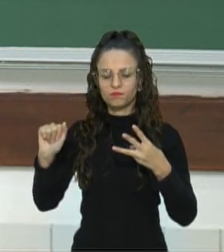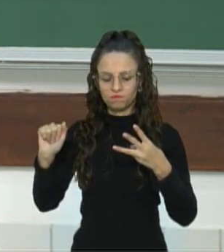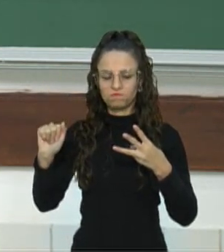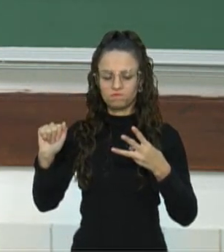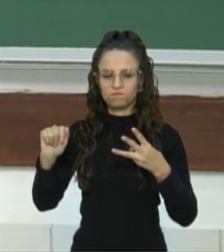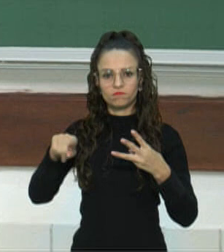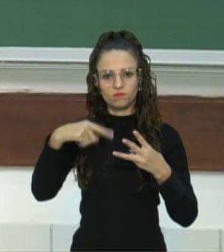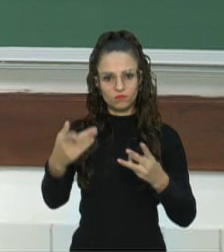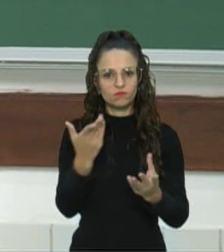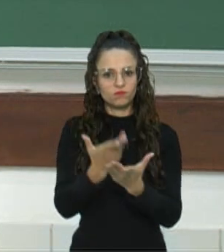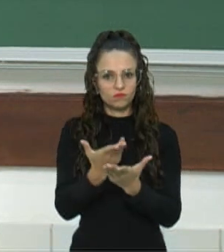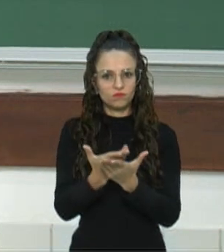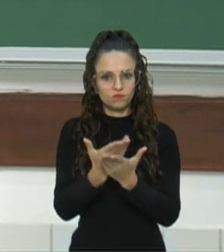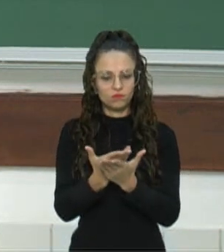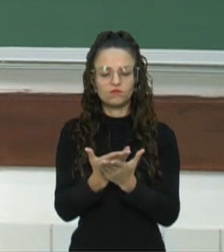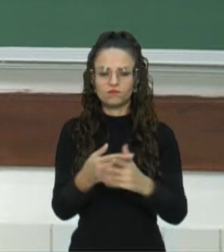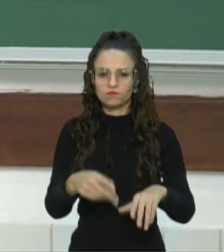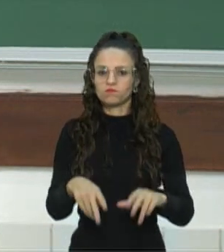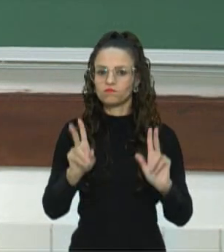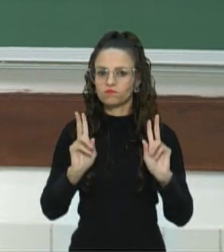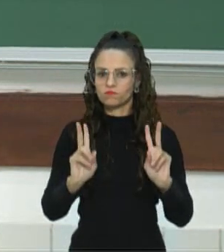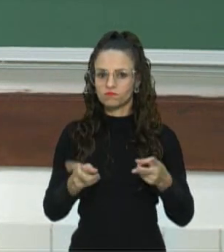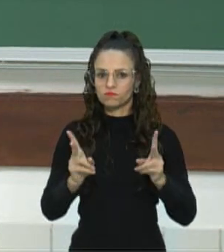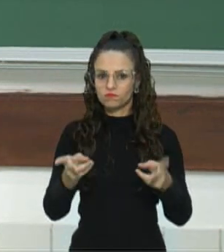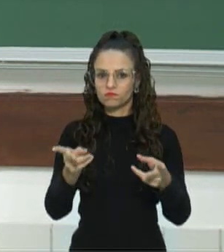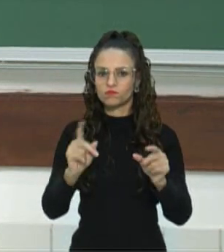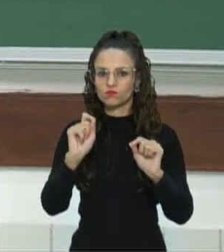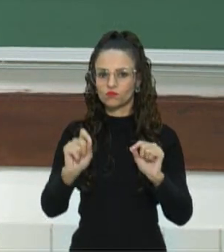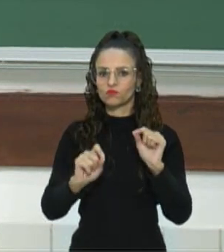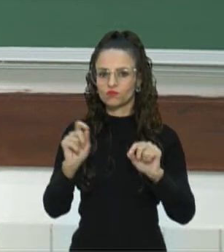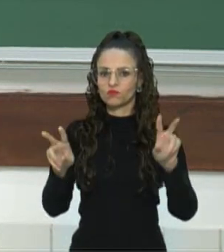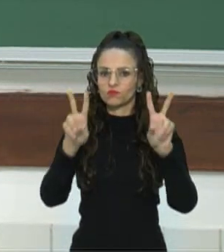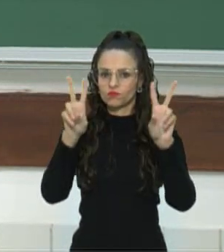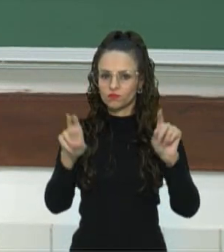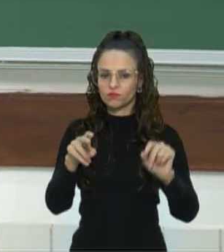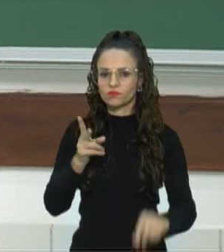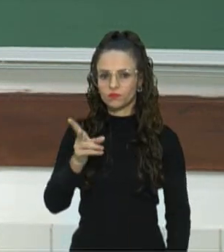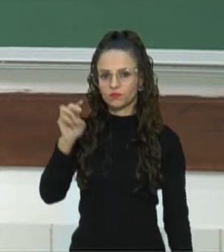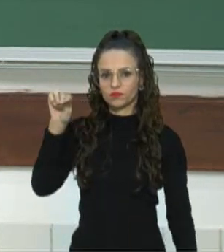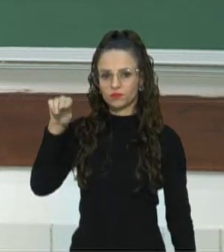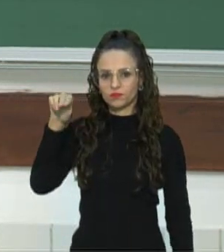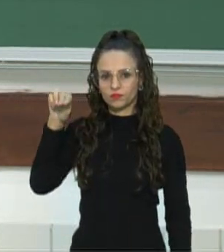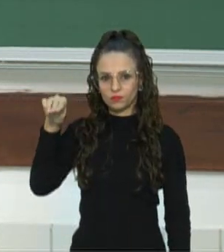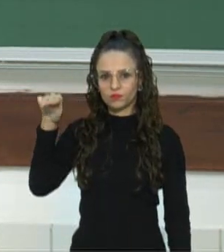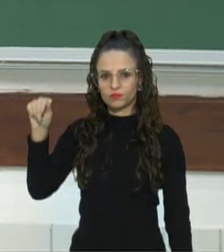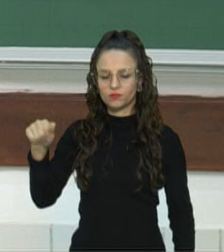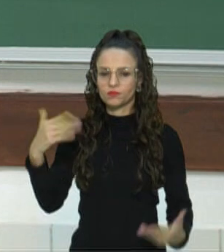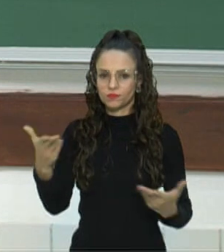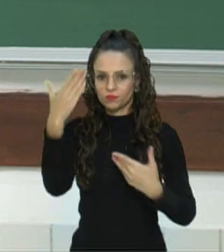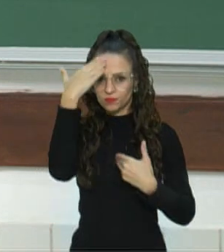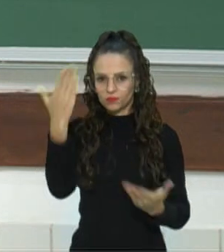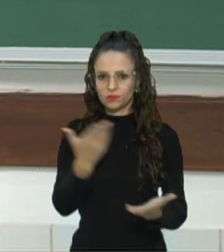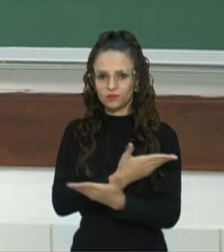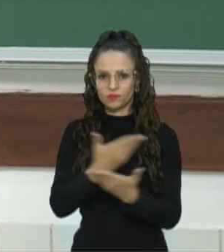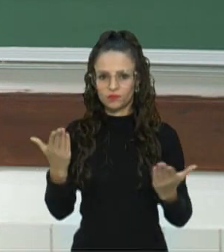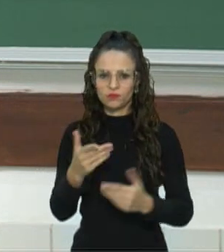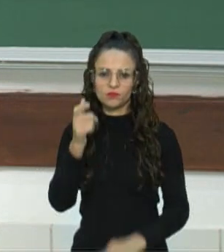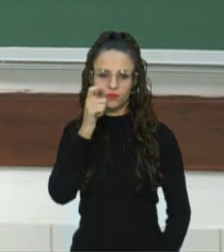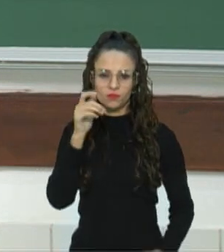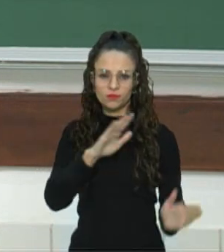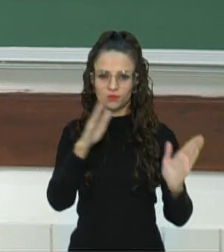Nas nossas próximas aulas de luta, para fecharmos as aulas de lutas, terminaremos o MMA. Então, agradeço a companhia de vocês,